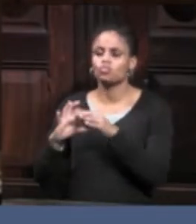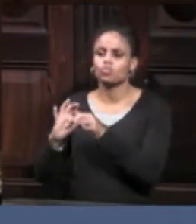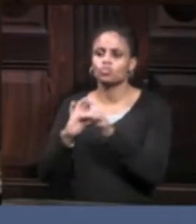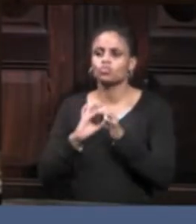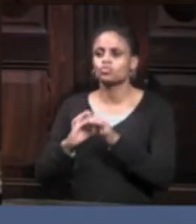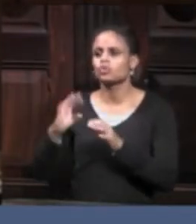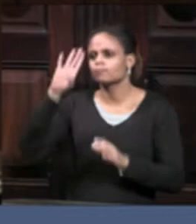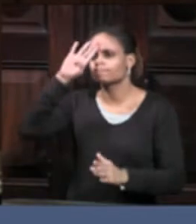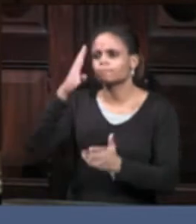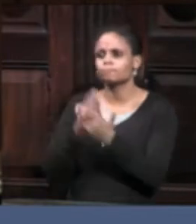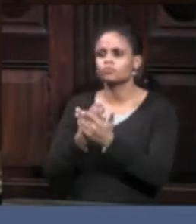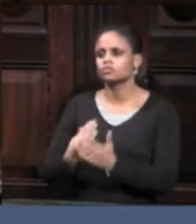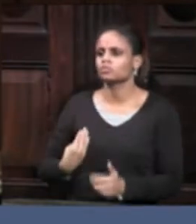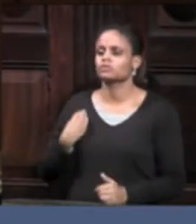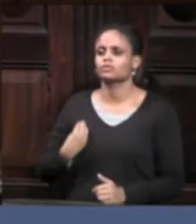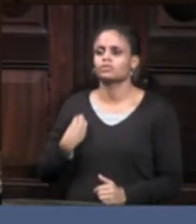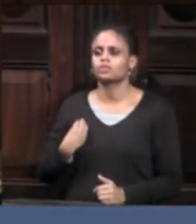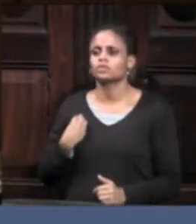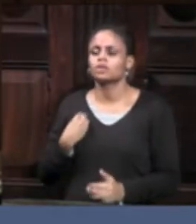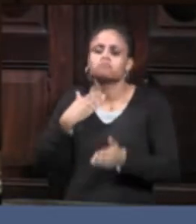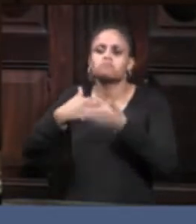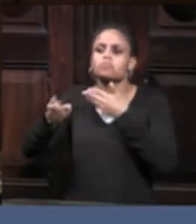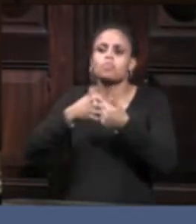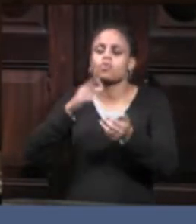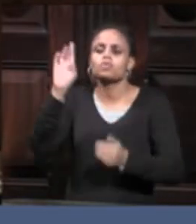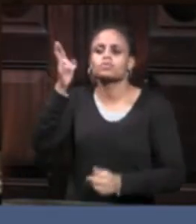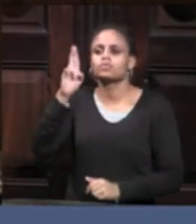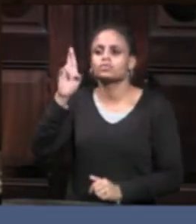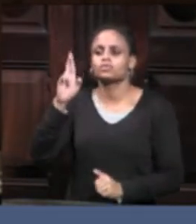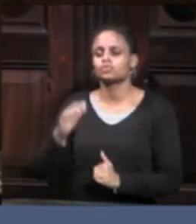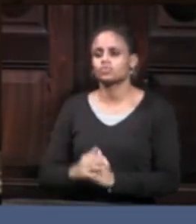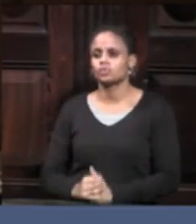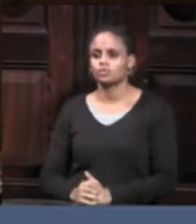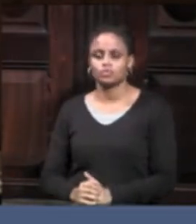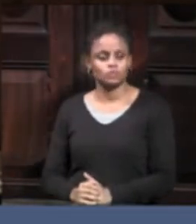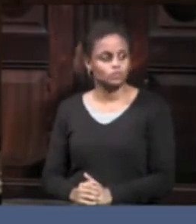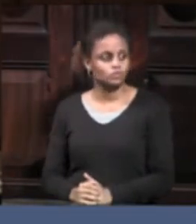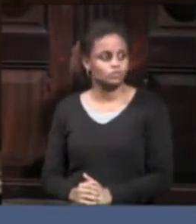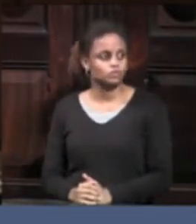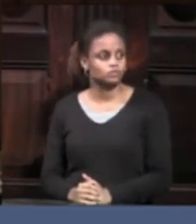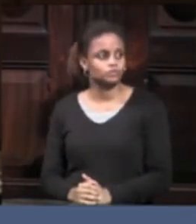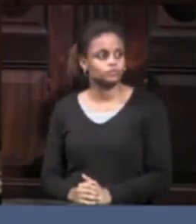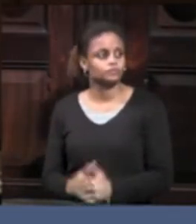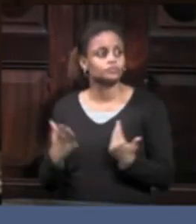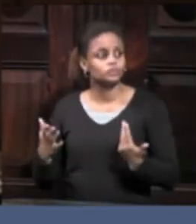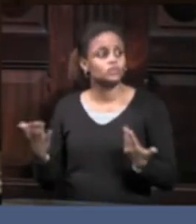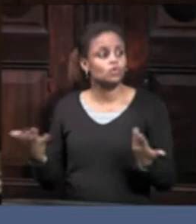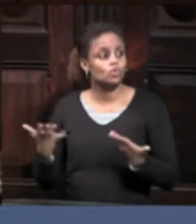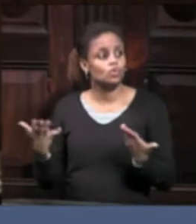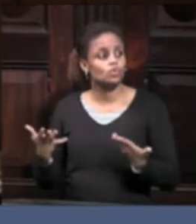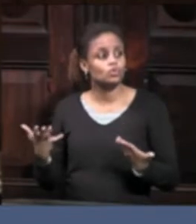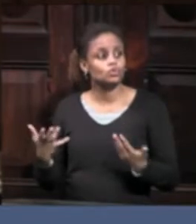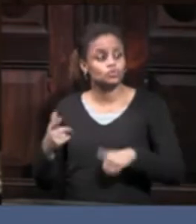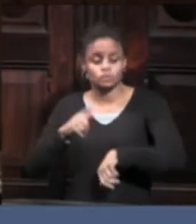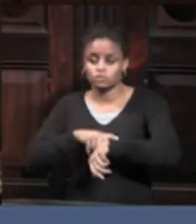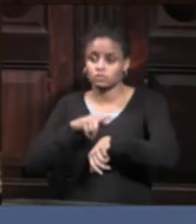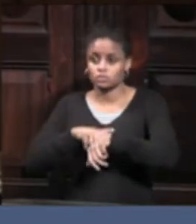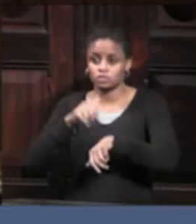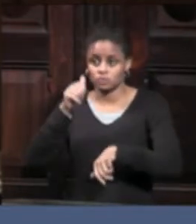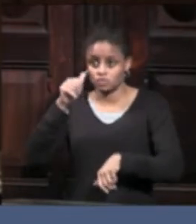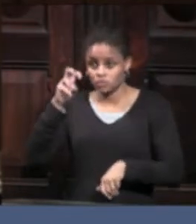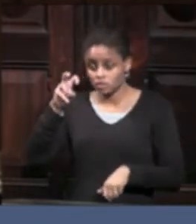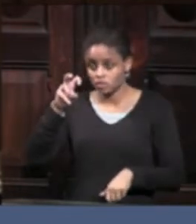vida, com ou sem religião. Ainda bem, hoje, deputado Tio Carlos, às 15 horas,